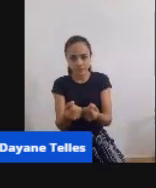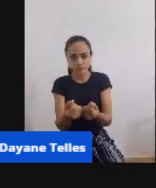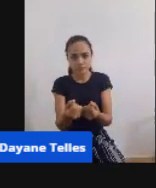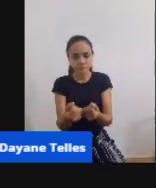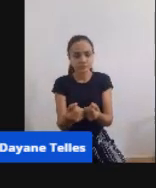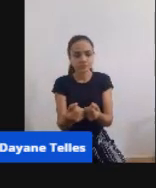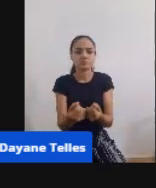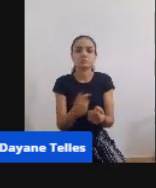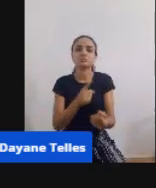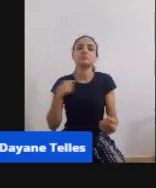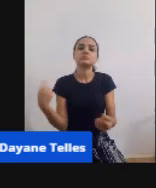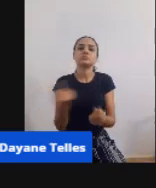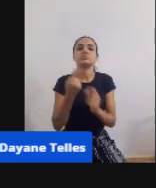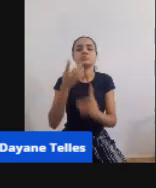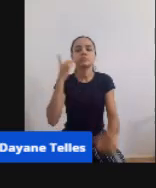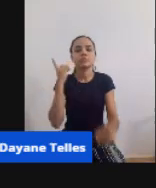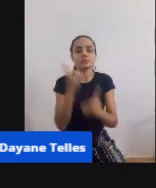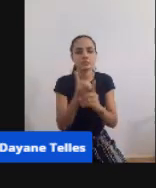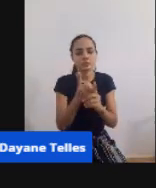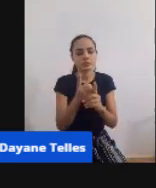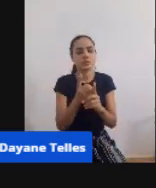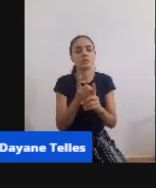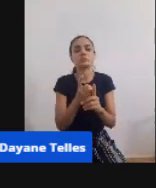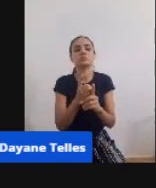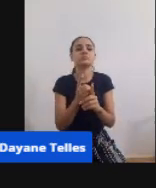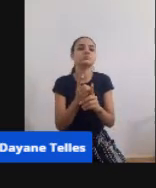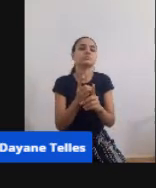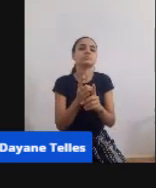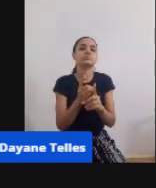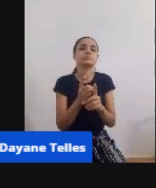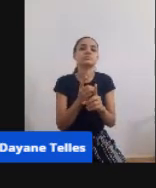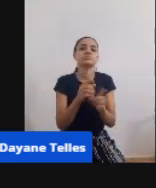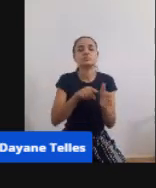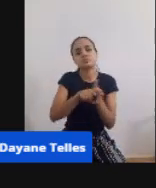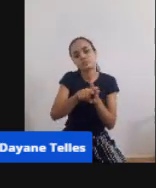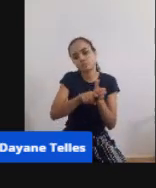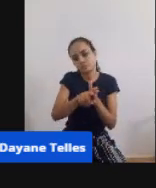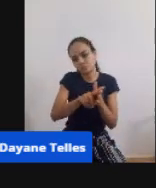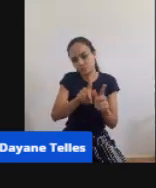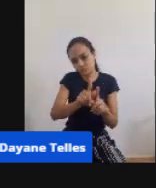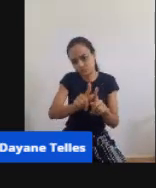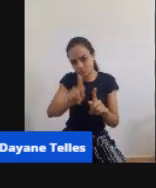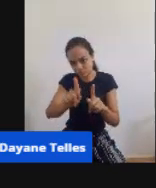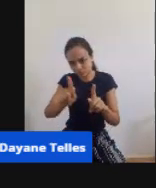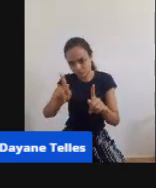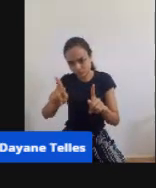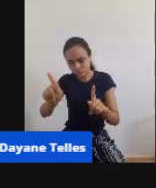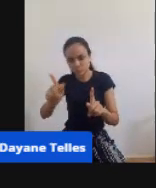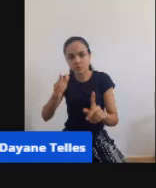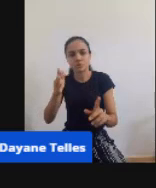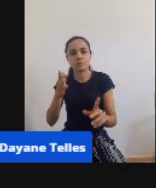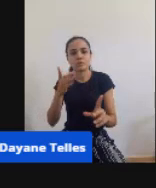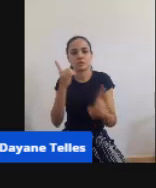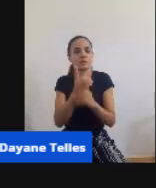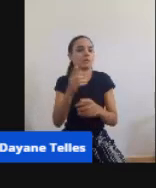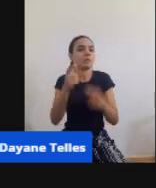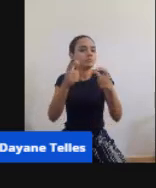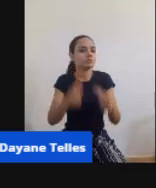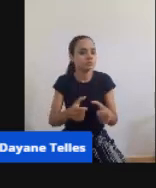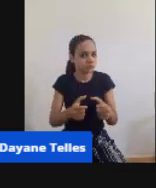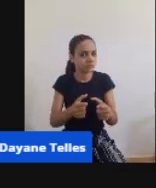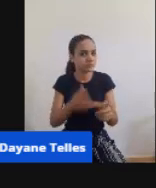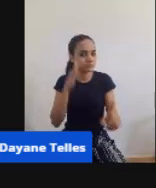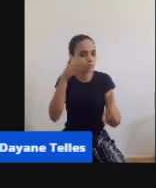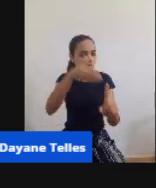encontrar esses dados? Todos esses dados eles vão ser encontrados no referencial curricular da Rede